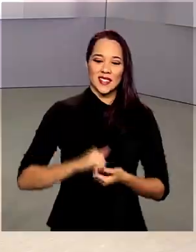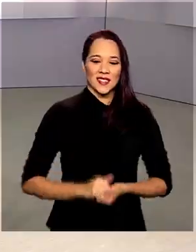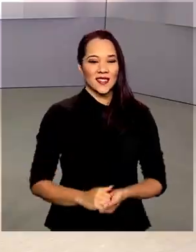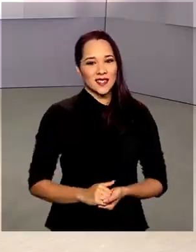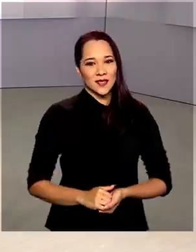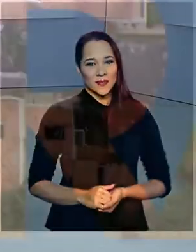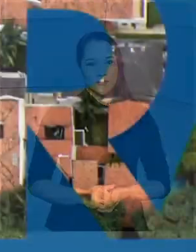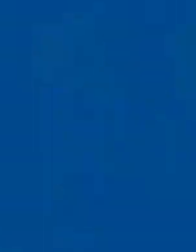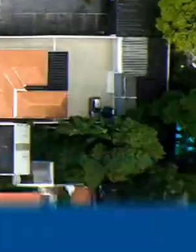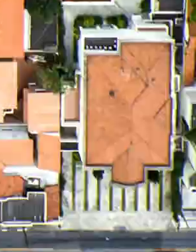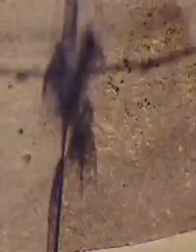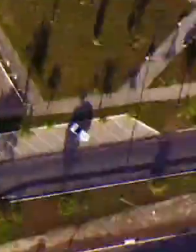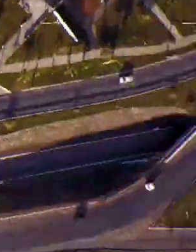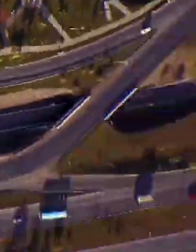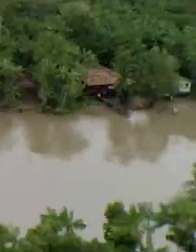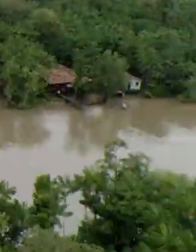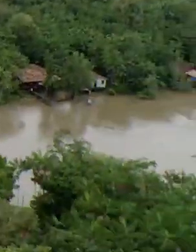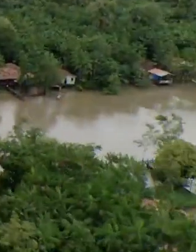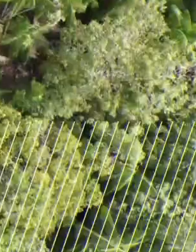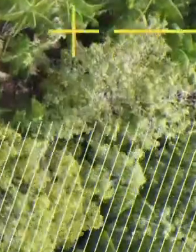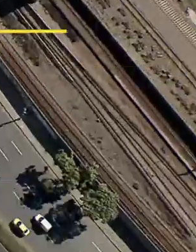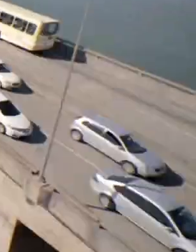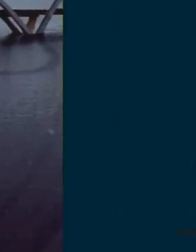Tchau! Tchau!